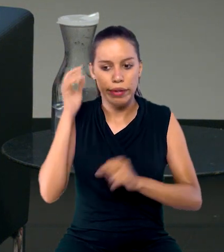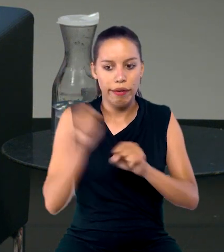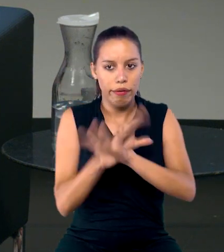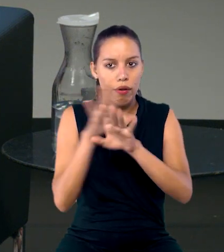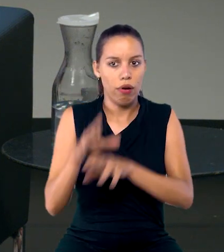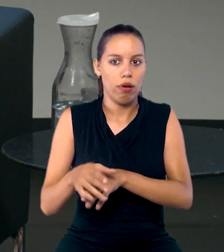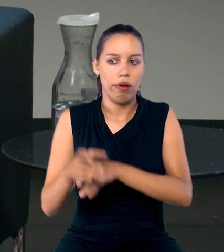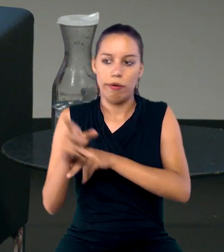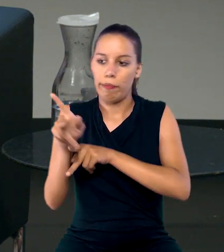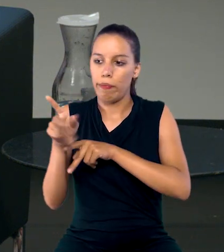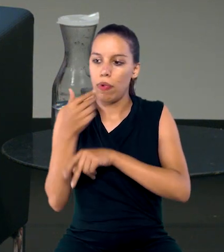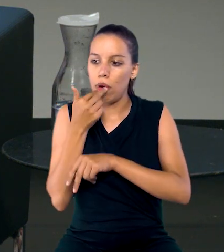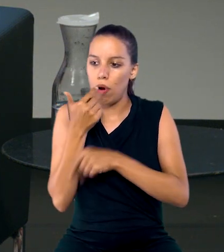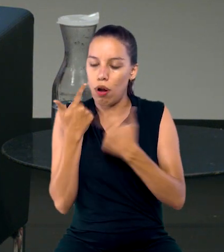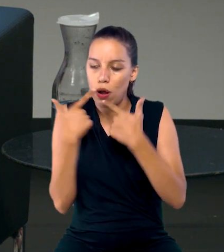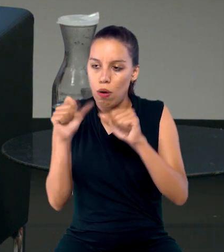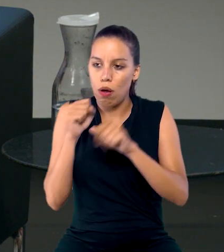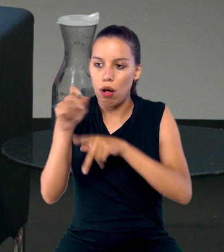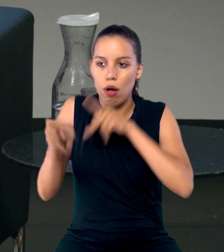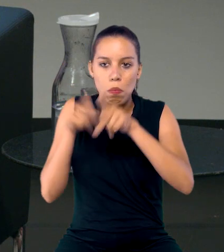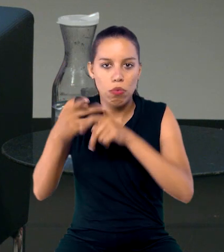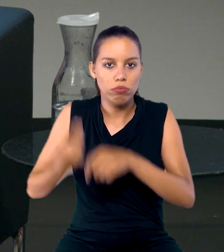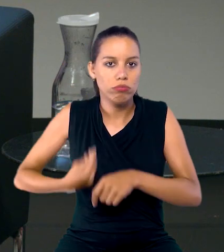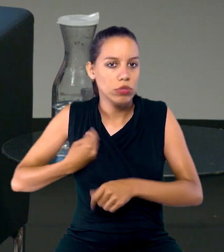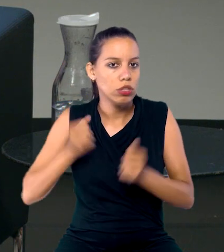povos que permaneceram como natureza.